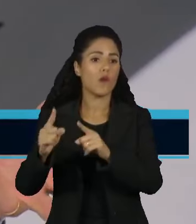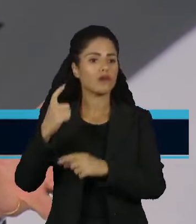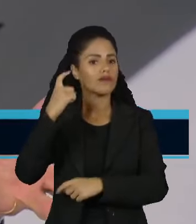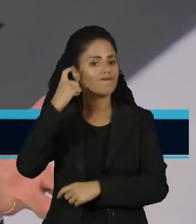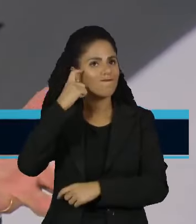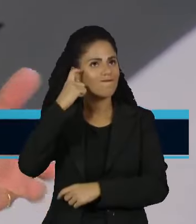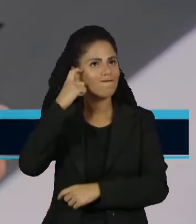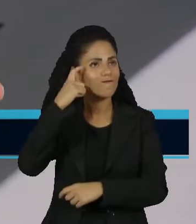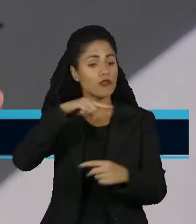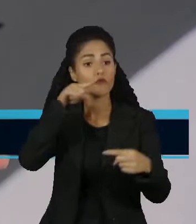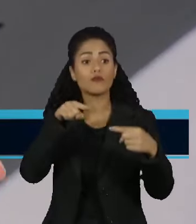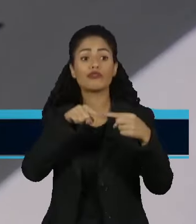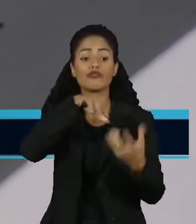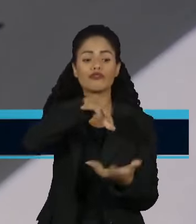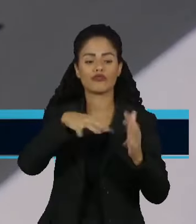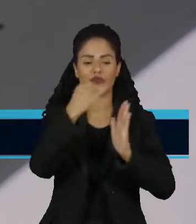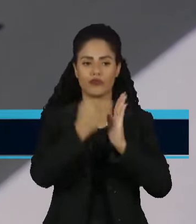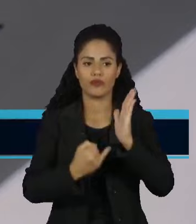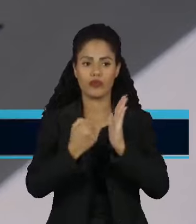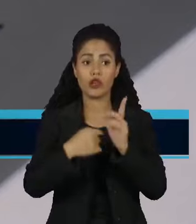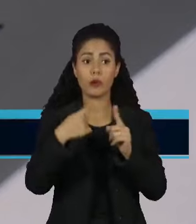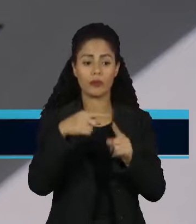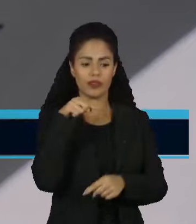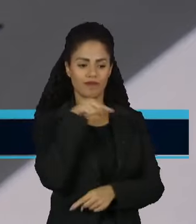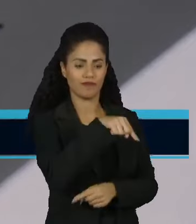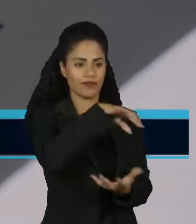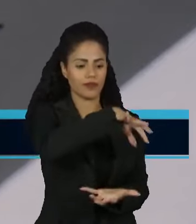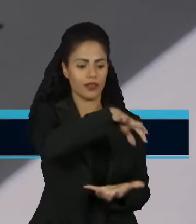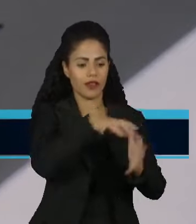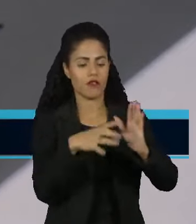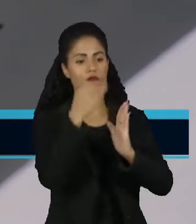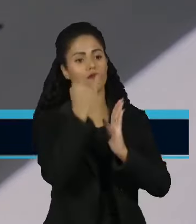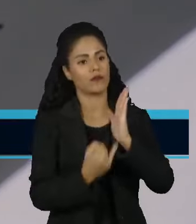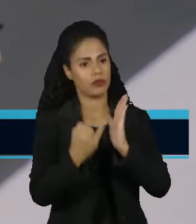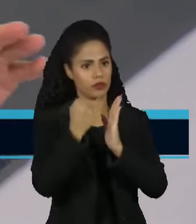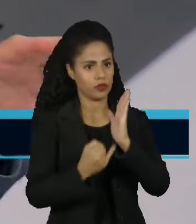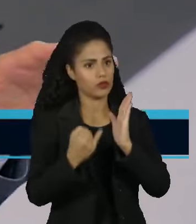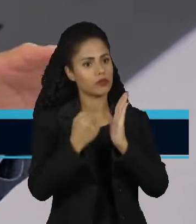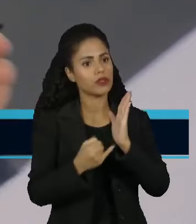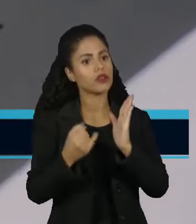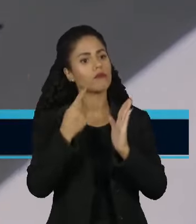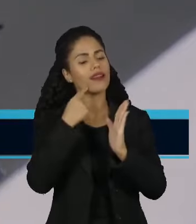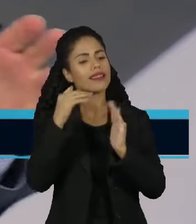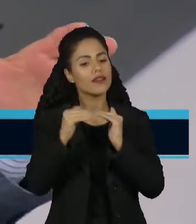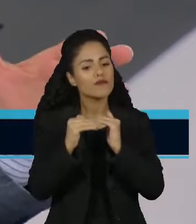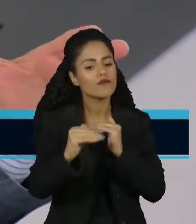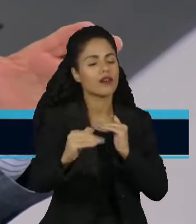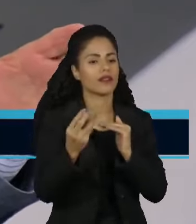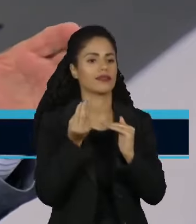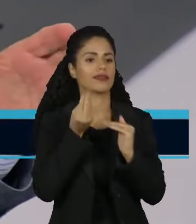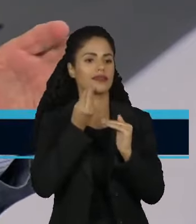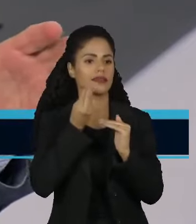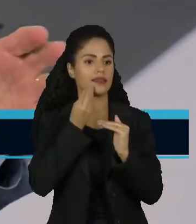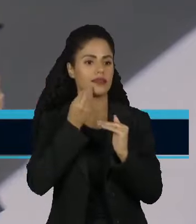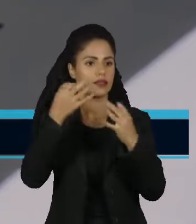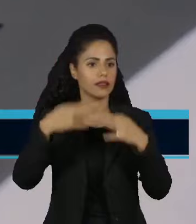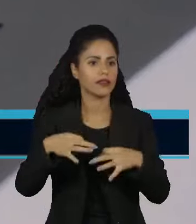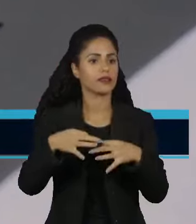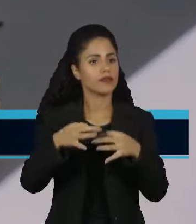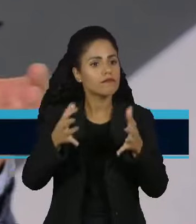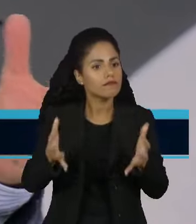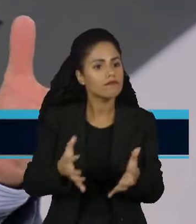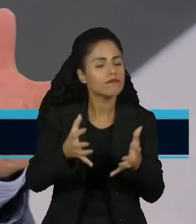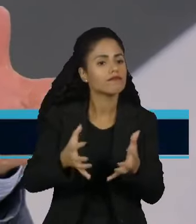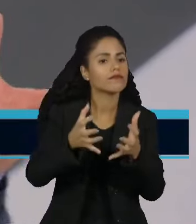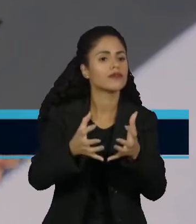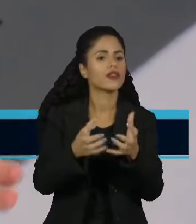da reforma tributária reforma tributária é para dar um um tratamento isonômico sem incentivos Pou com o